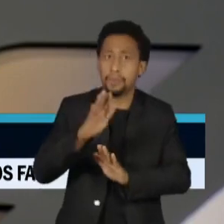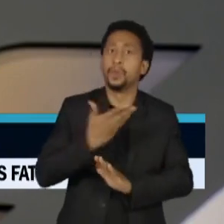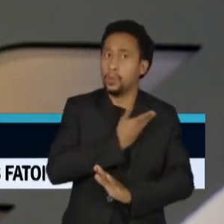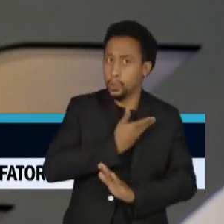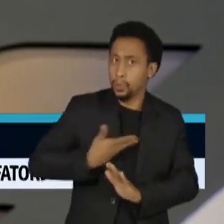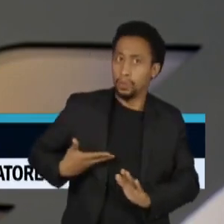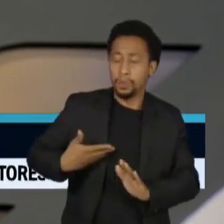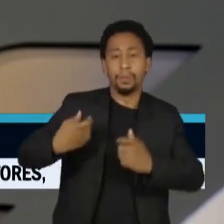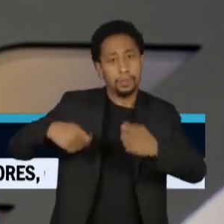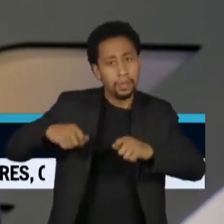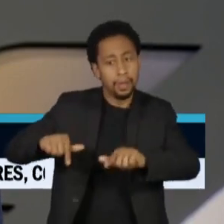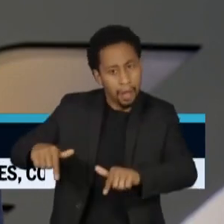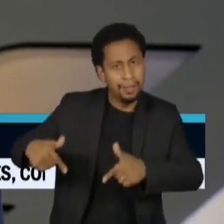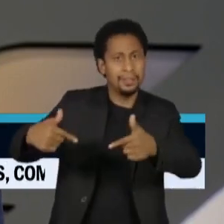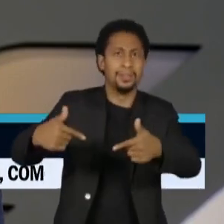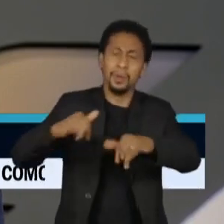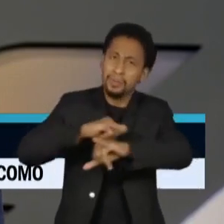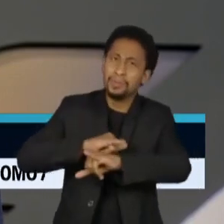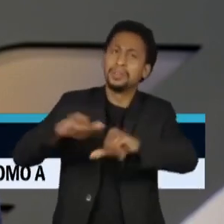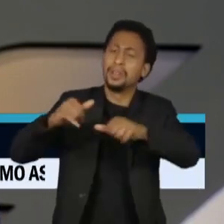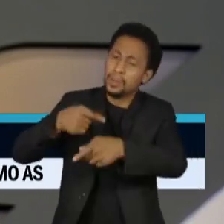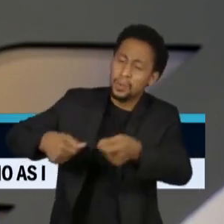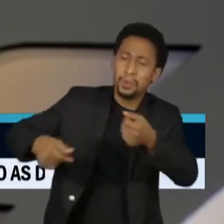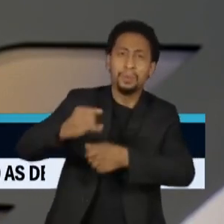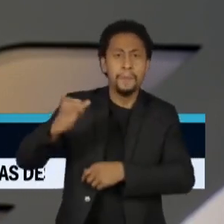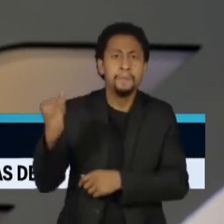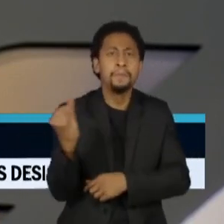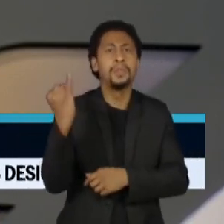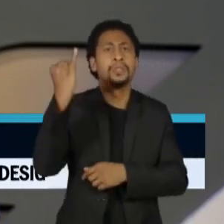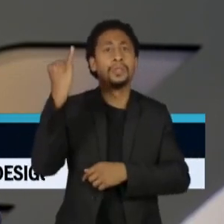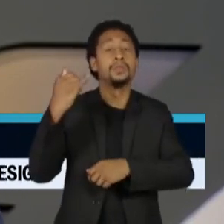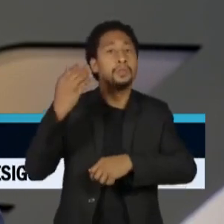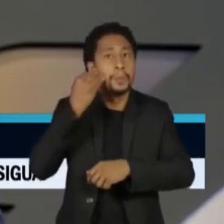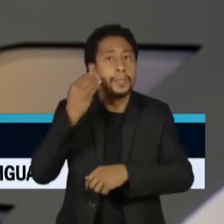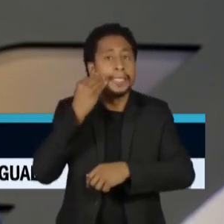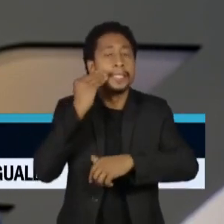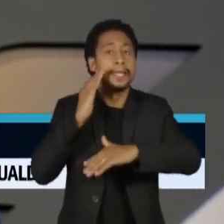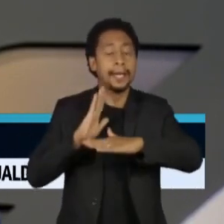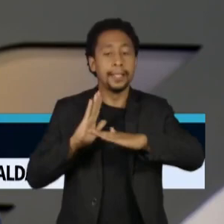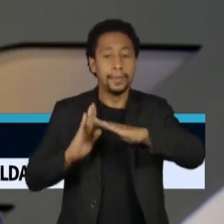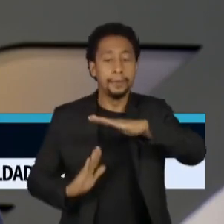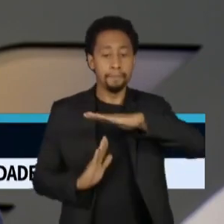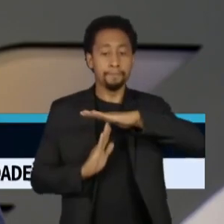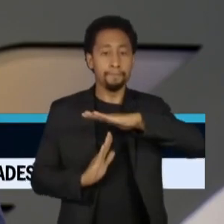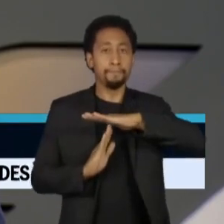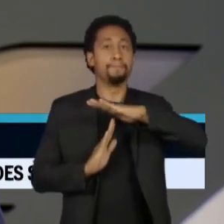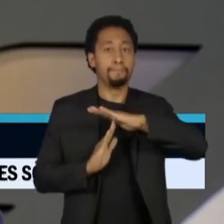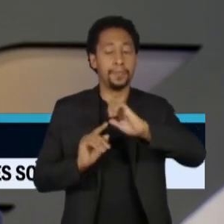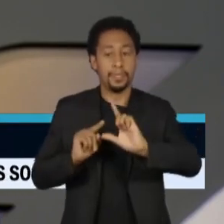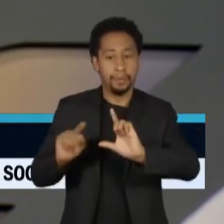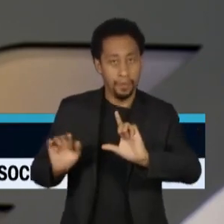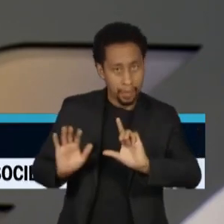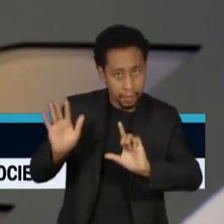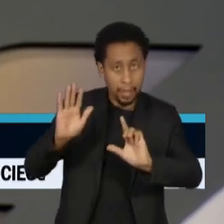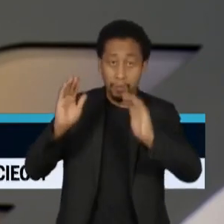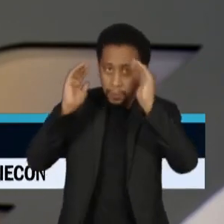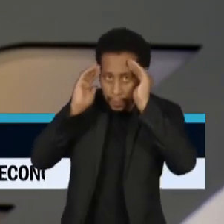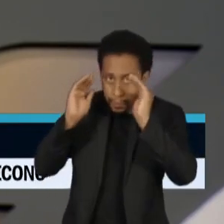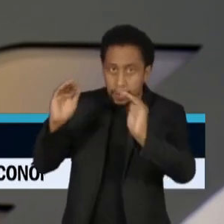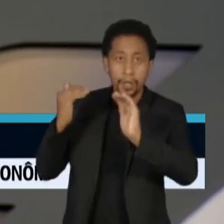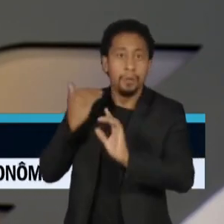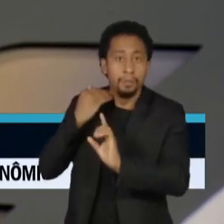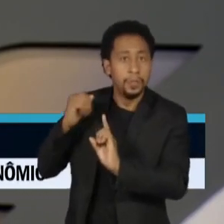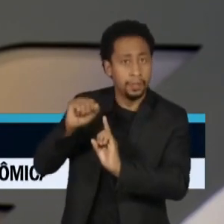é prioritário, que vai se buscar a meta de inflação, que vai se respeitar a independência do Banco Central. Isso